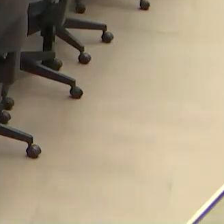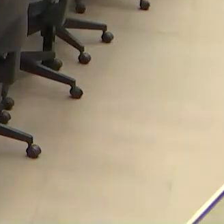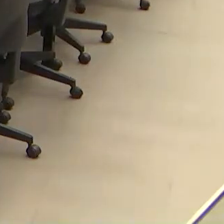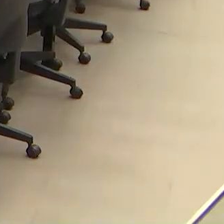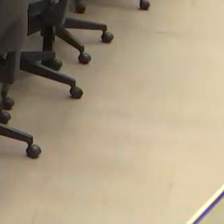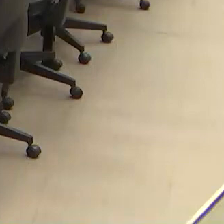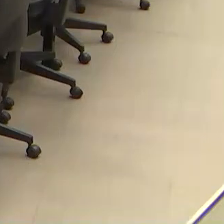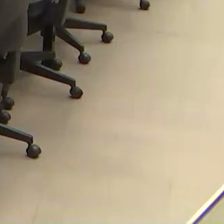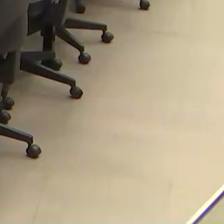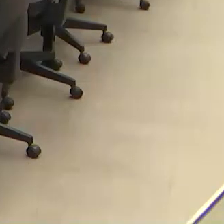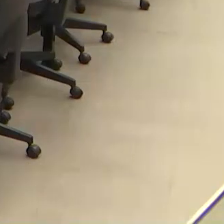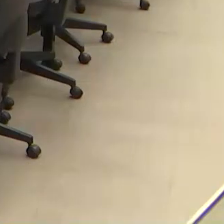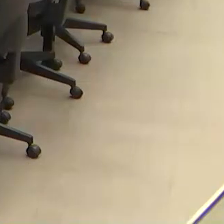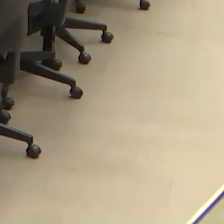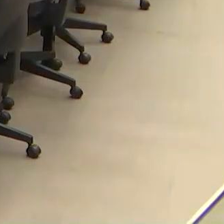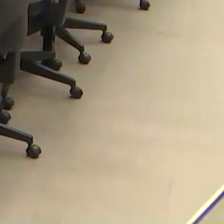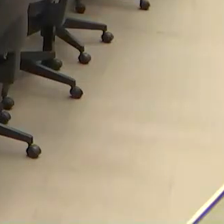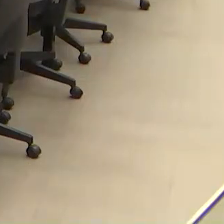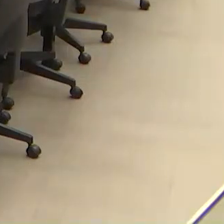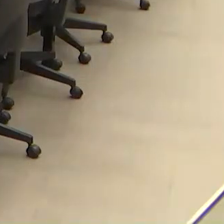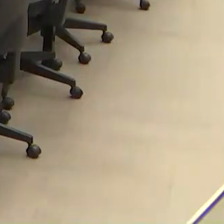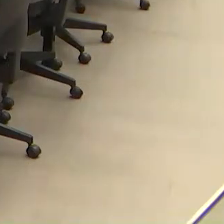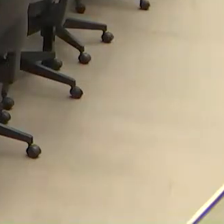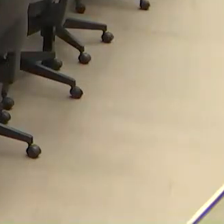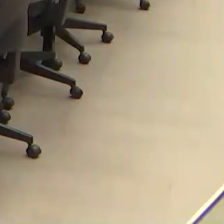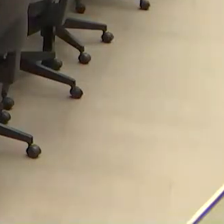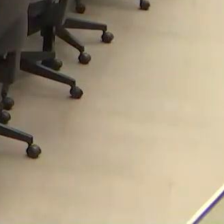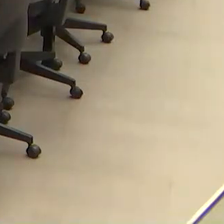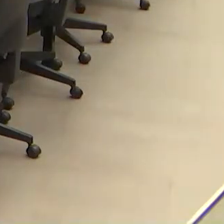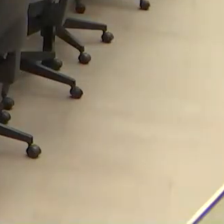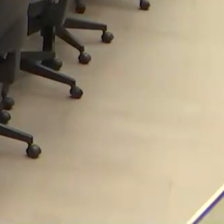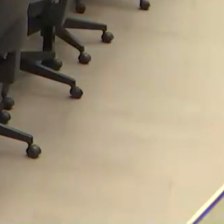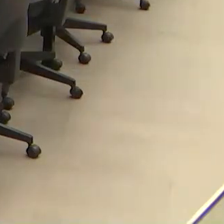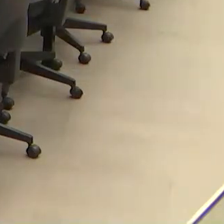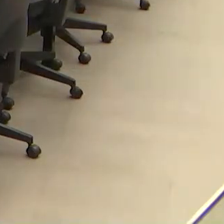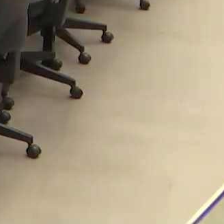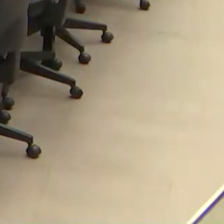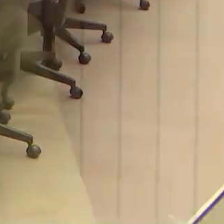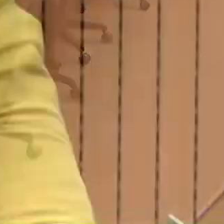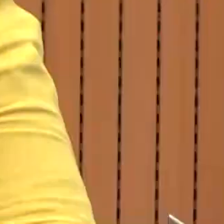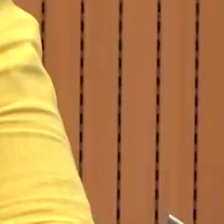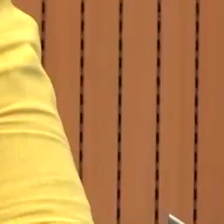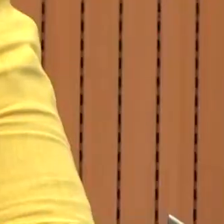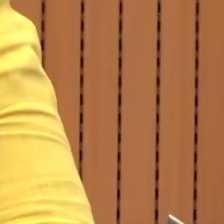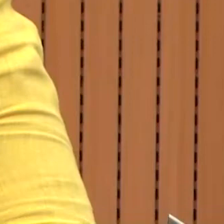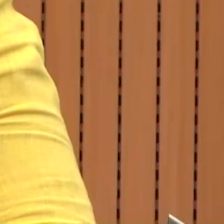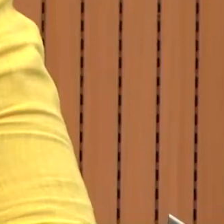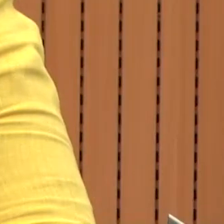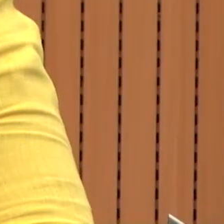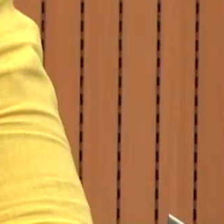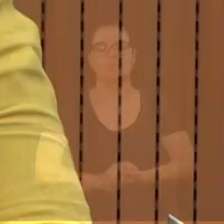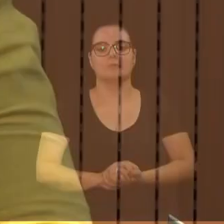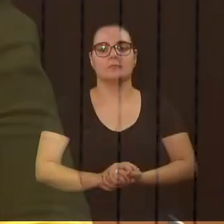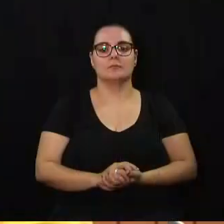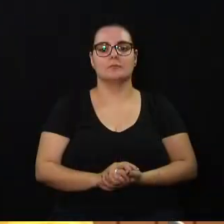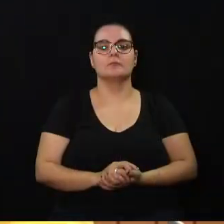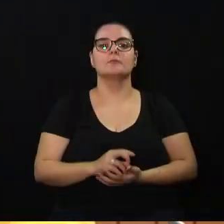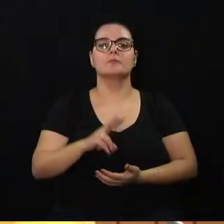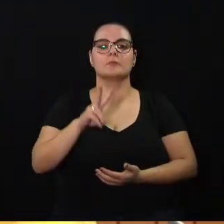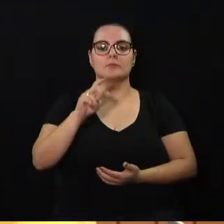eu gostaria só de agradecer as palestrantes andré godoy roberta tafarelo vanessa